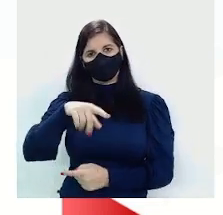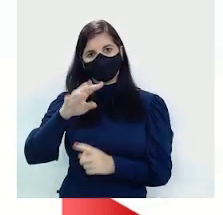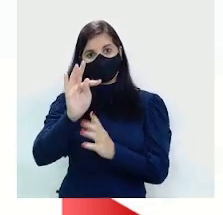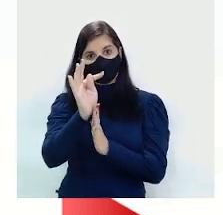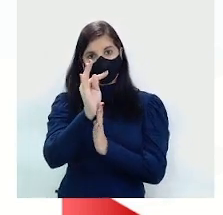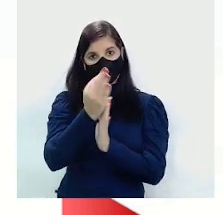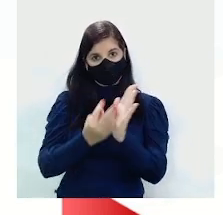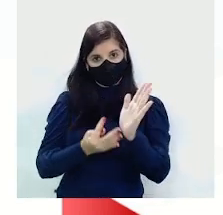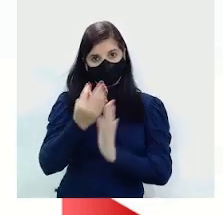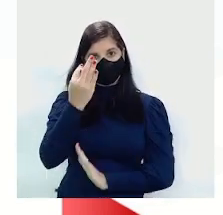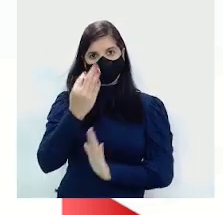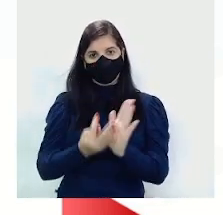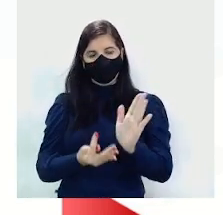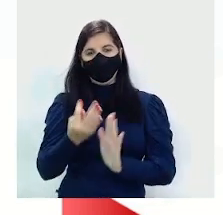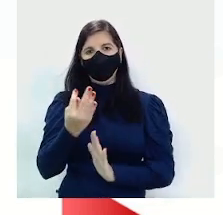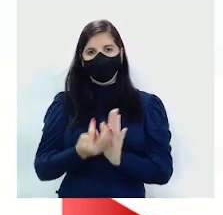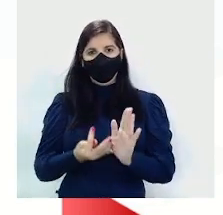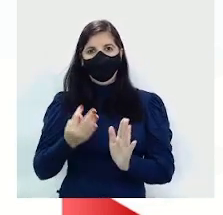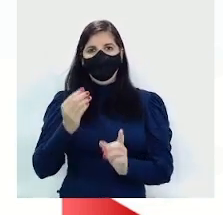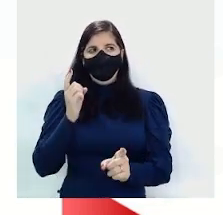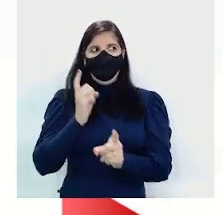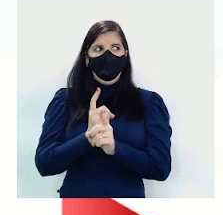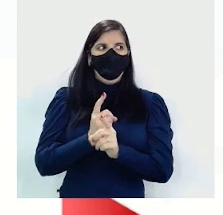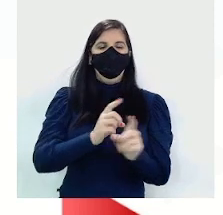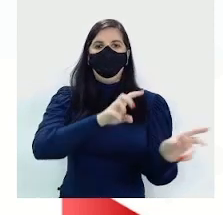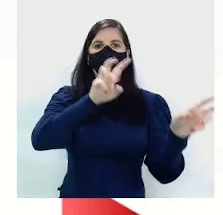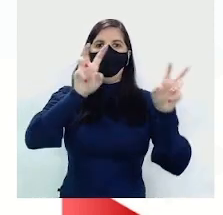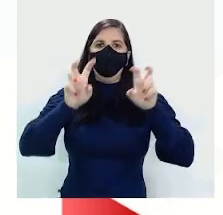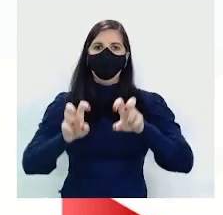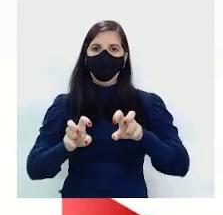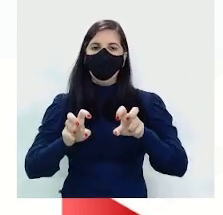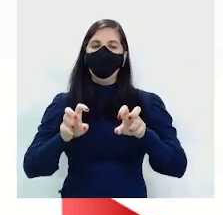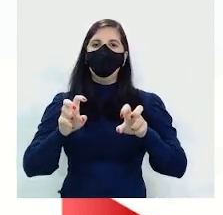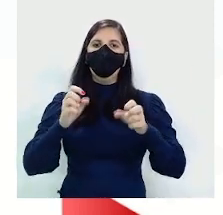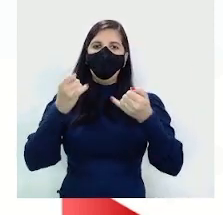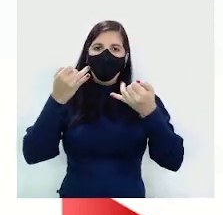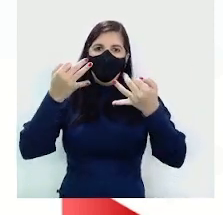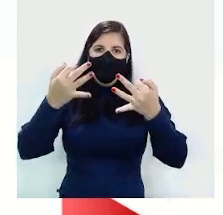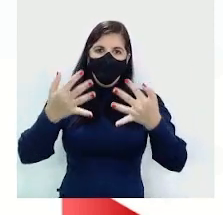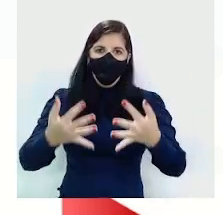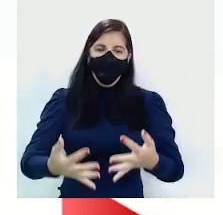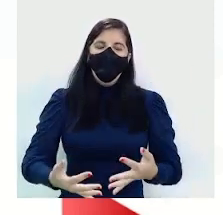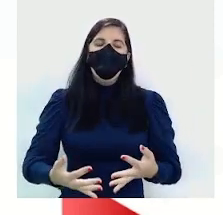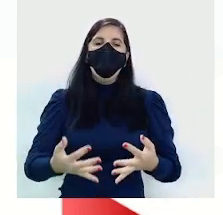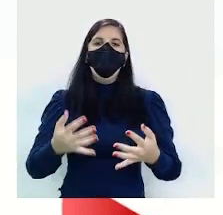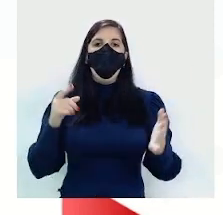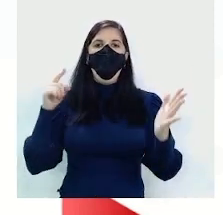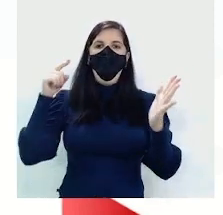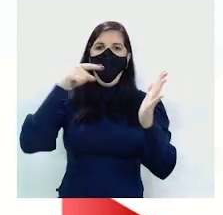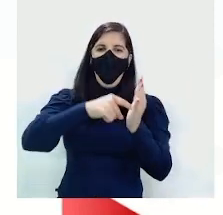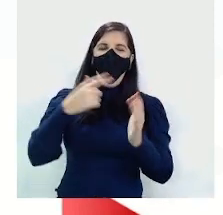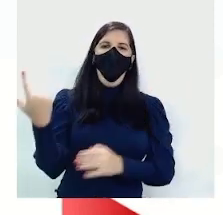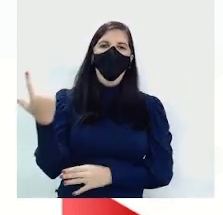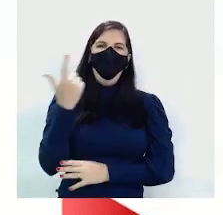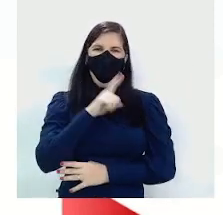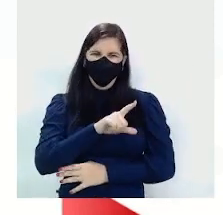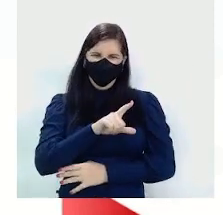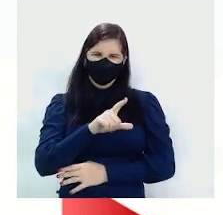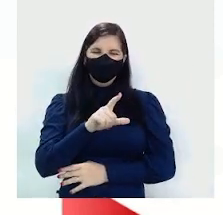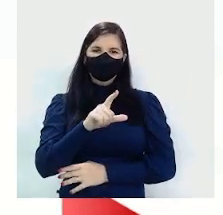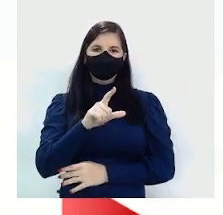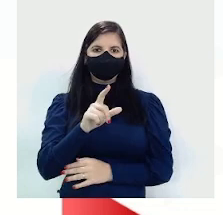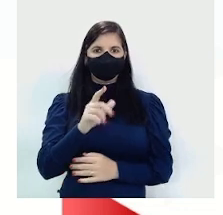texto, o tipo textual, que apresenta temas, os explica no intuito de garantir